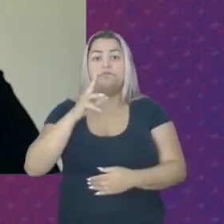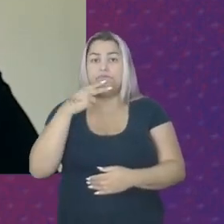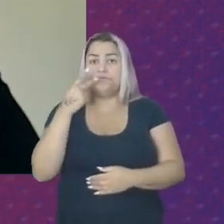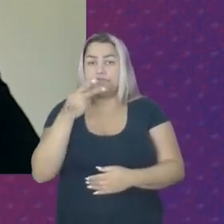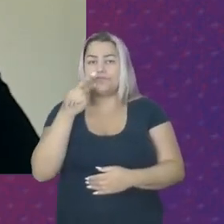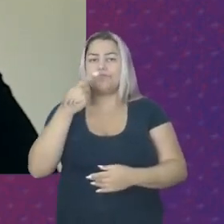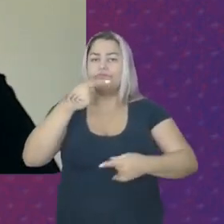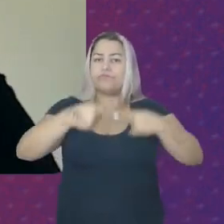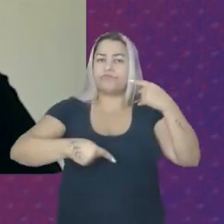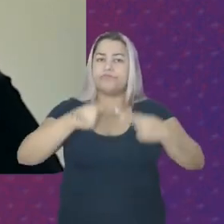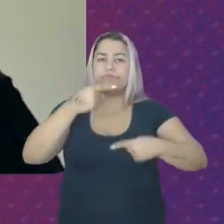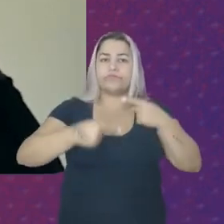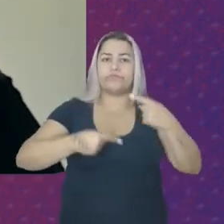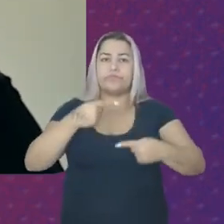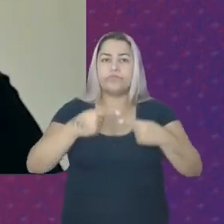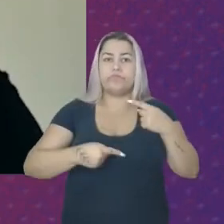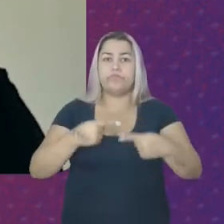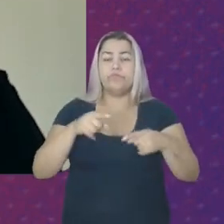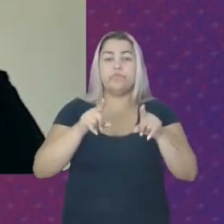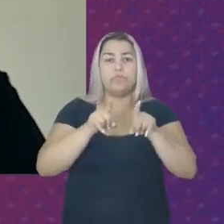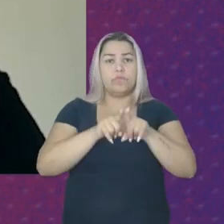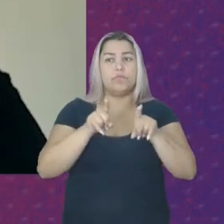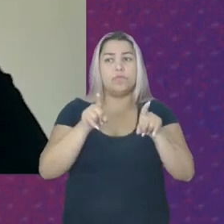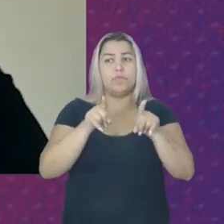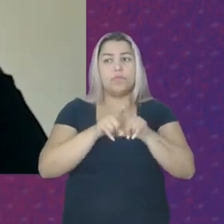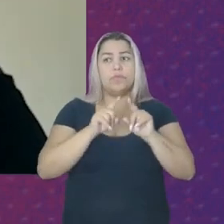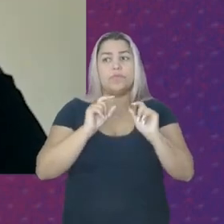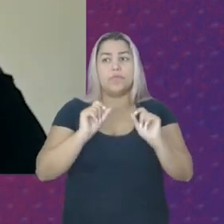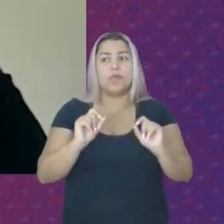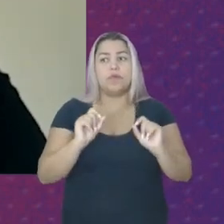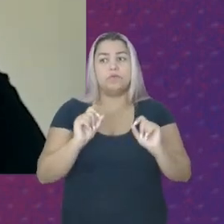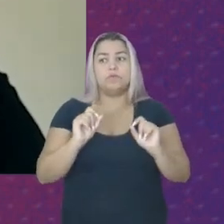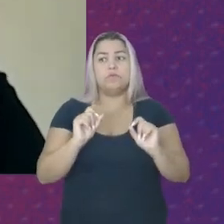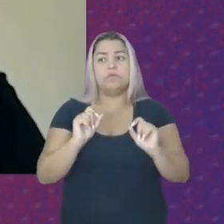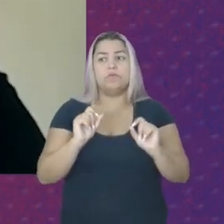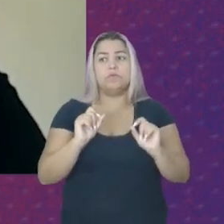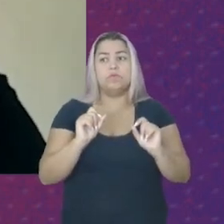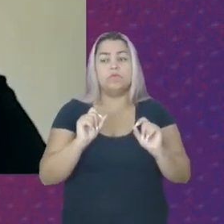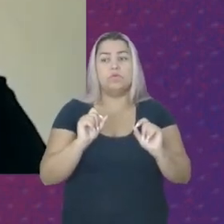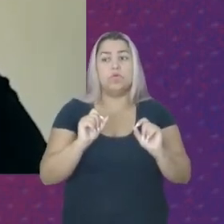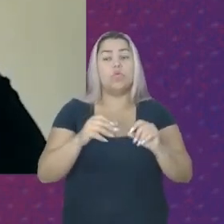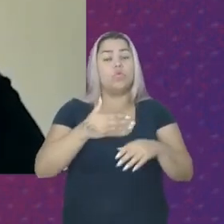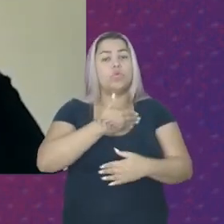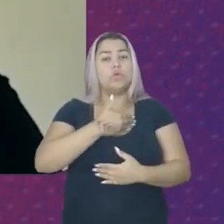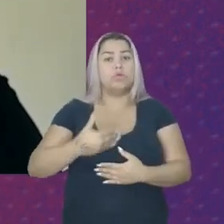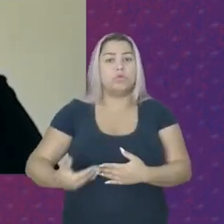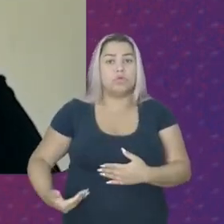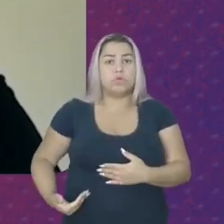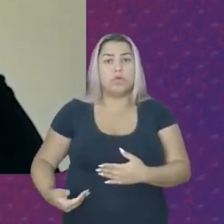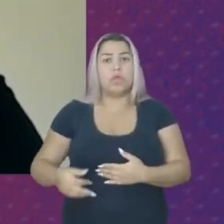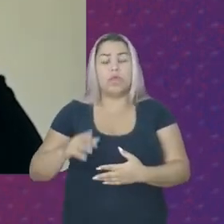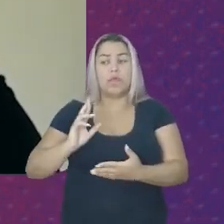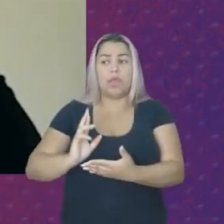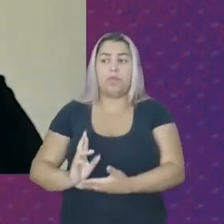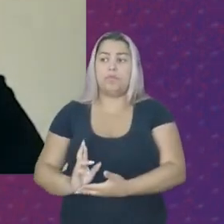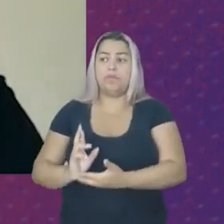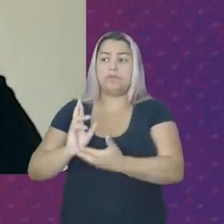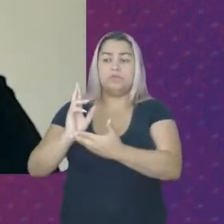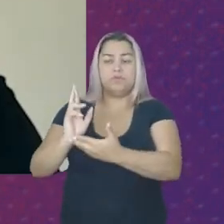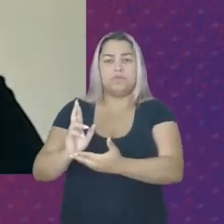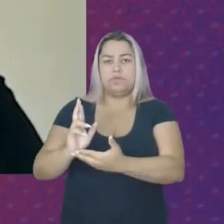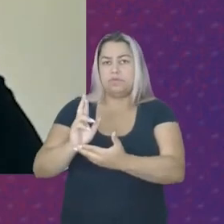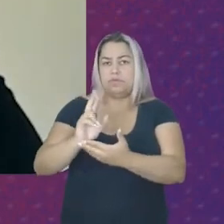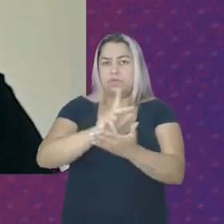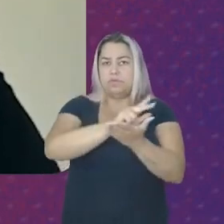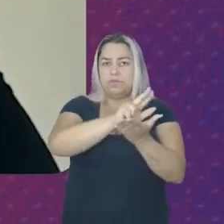ser discutido, tem que ser falado por nós. Nós que estamos construindo esse partido, esse governo, e queremos representar tantas